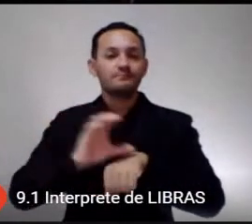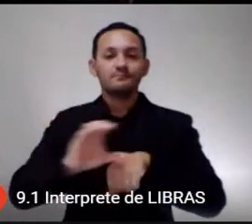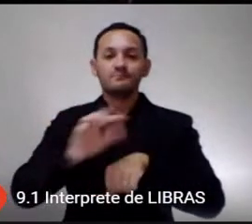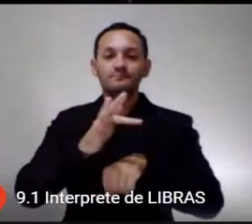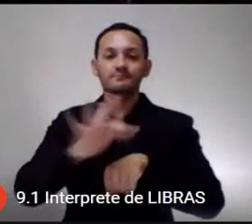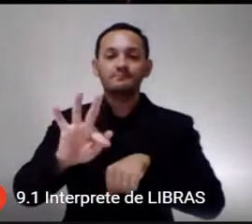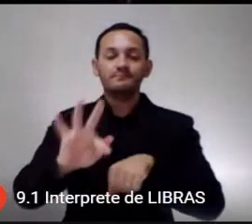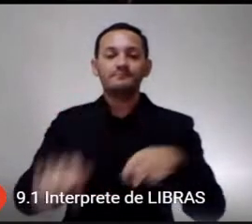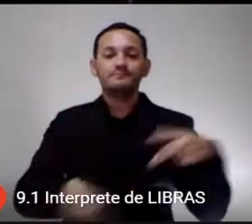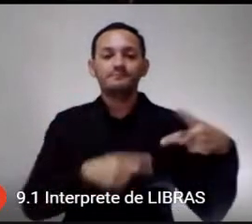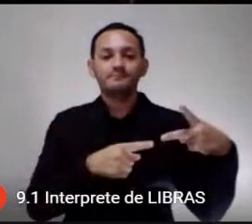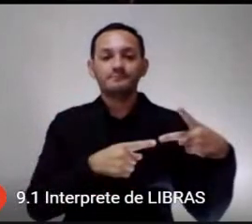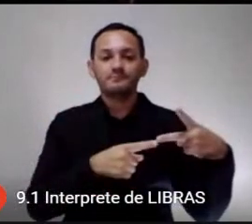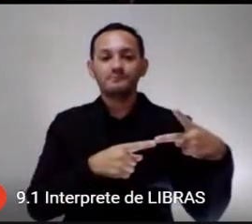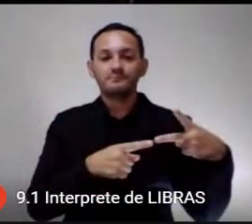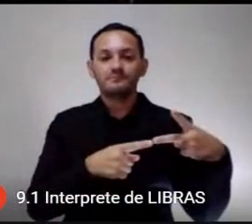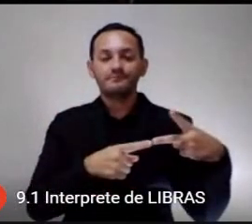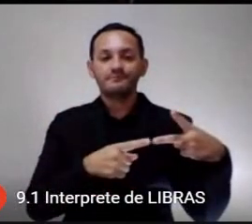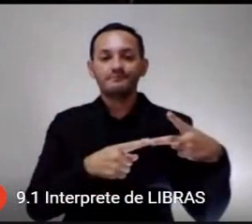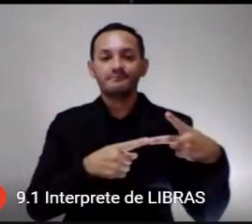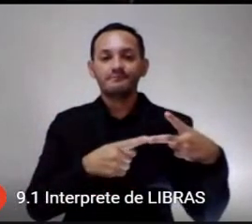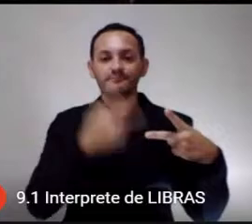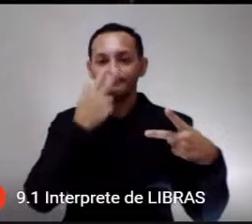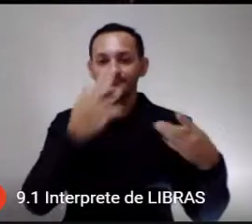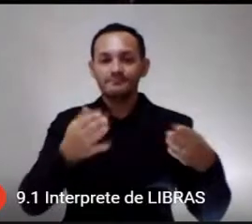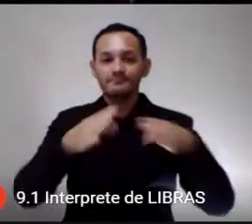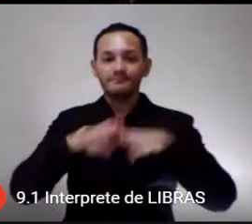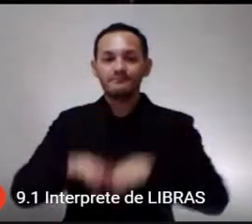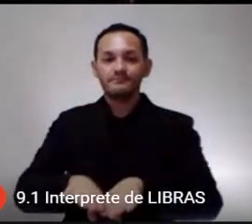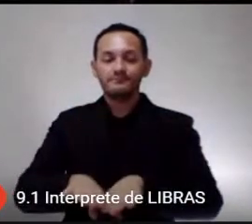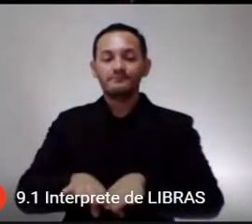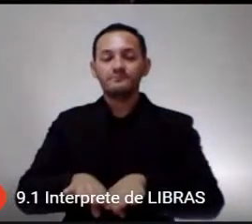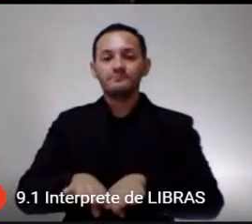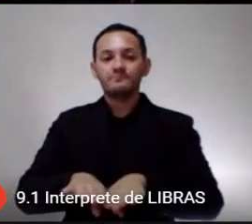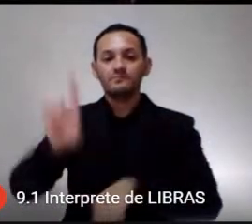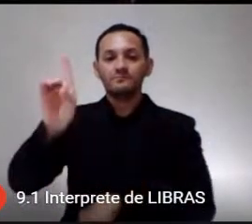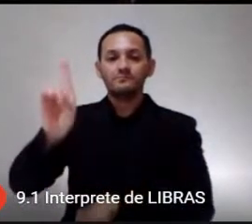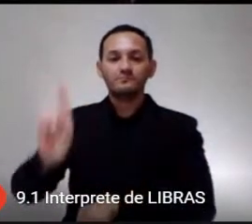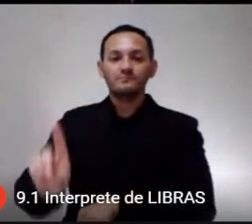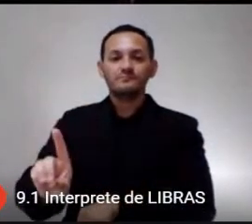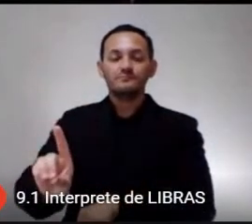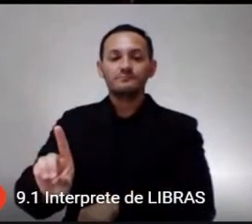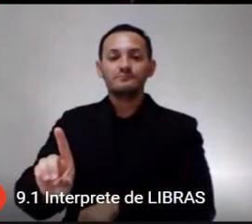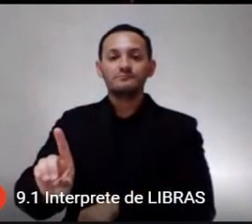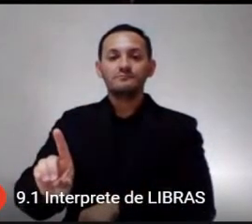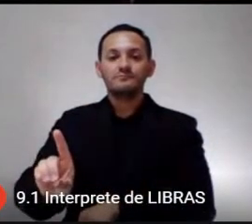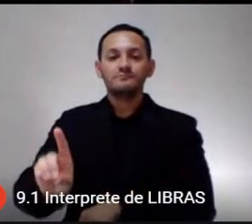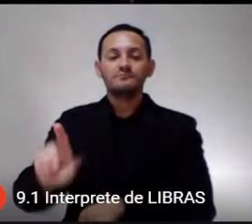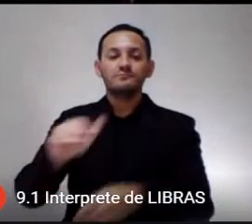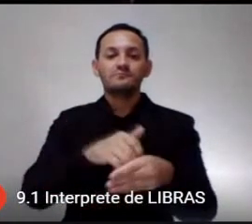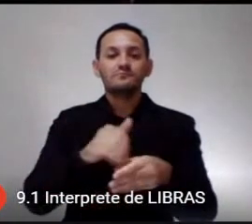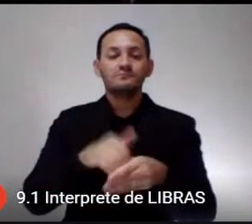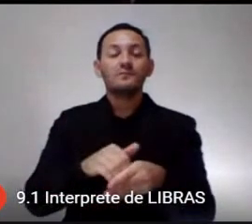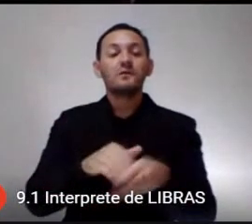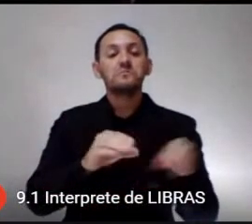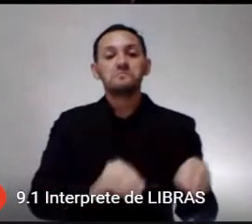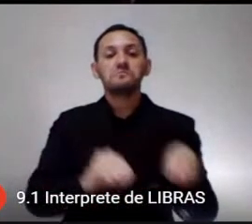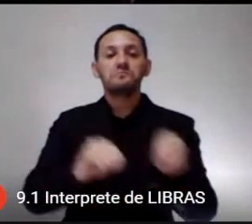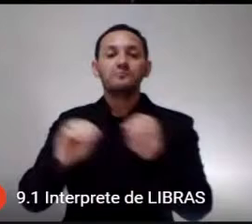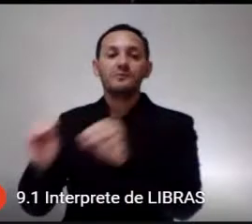e dois, suprimir o direito político constitucional do eleitor de ter o seu domicílio eleitoral